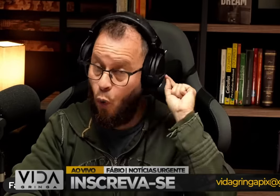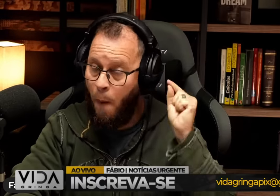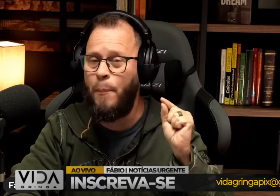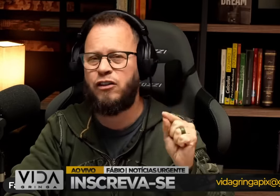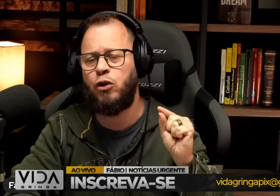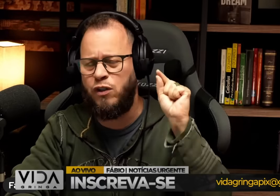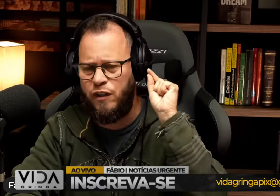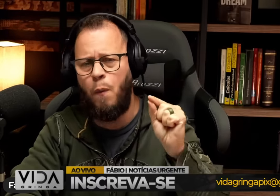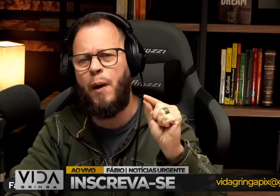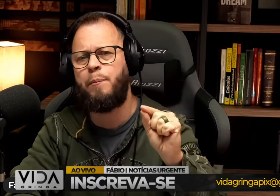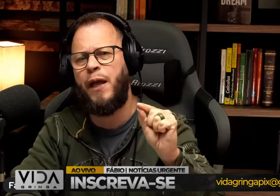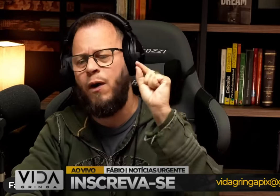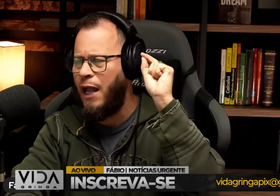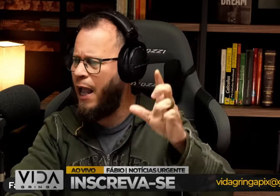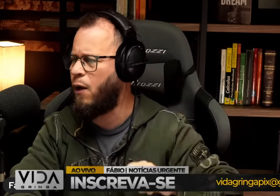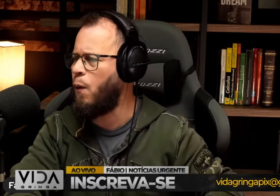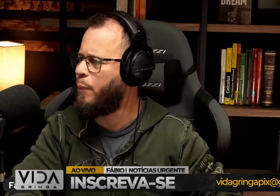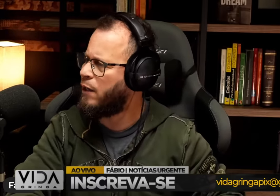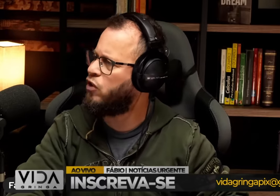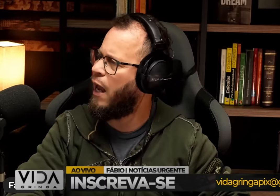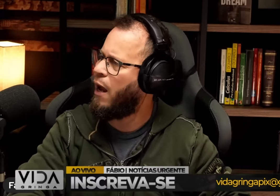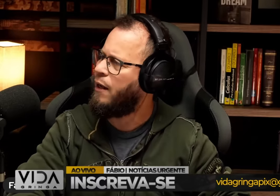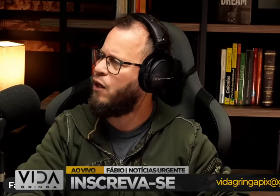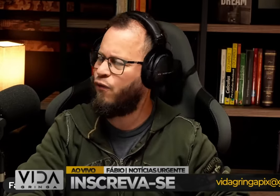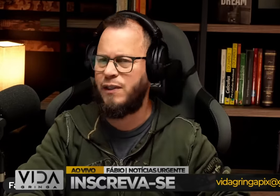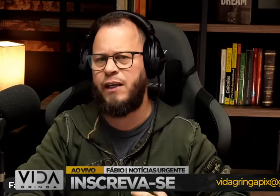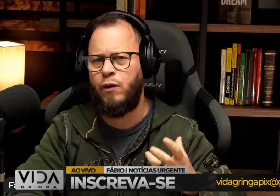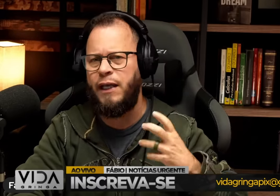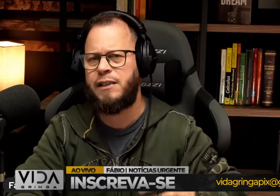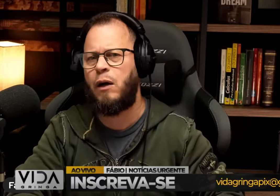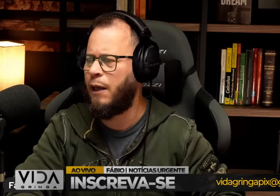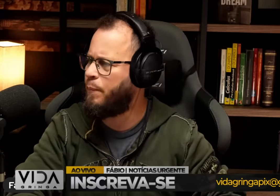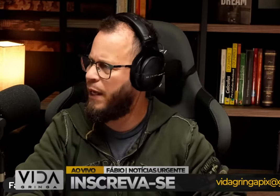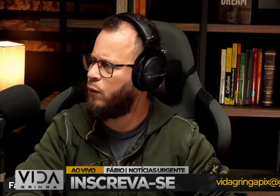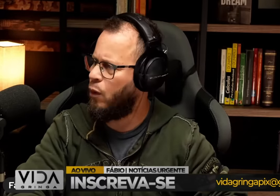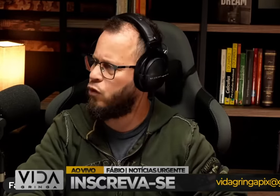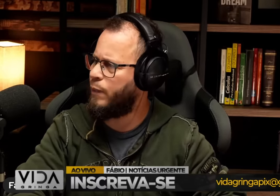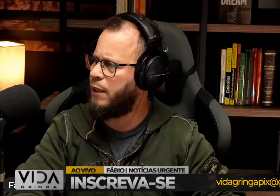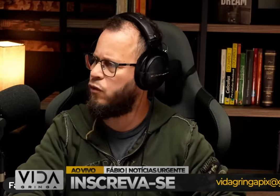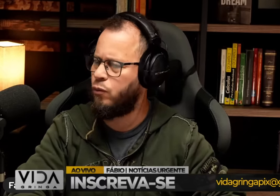todas Compartilhe o seu papel é compartilhar e fazer com que essa onda pegue no nosso Brasil tchau